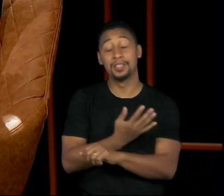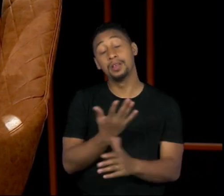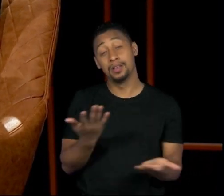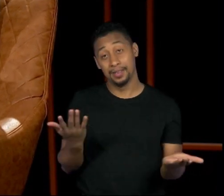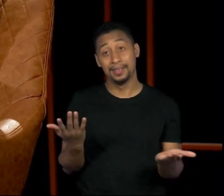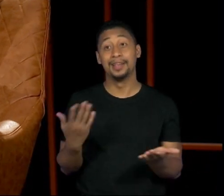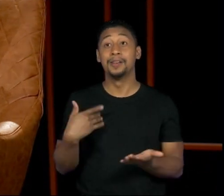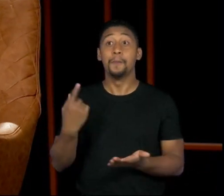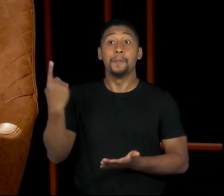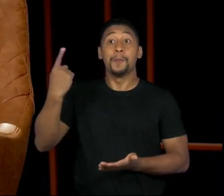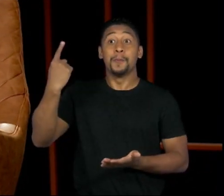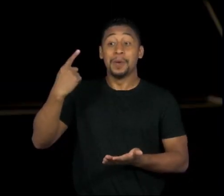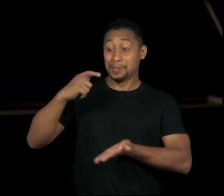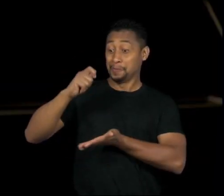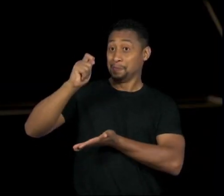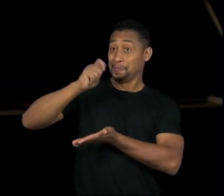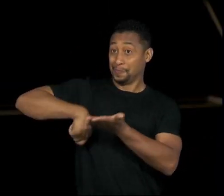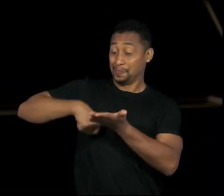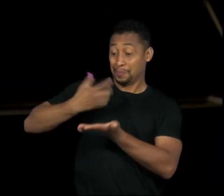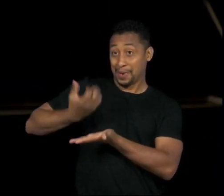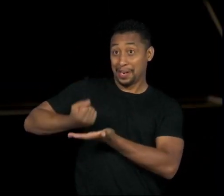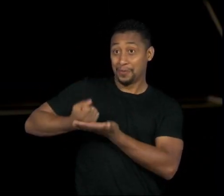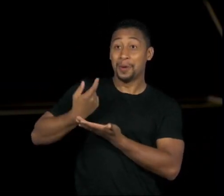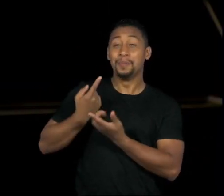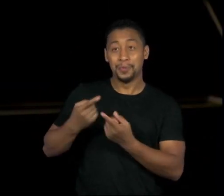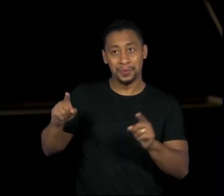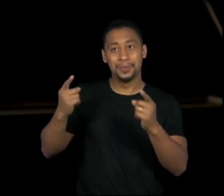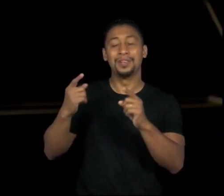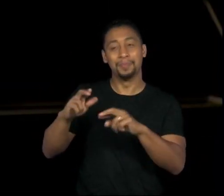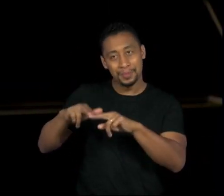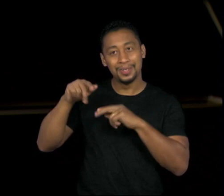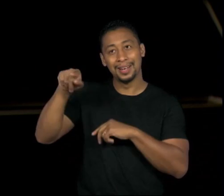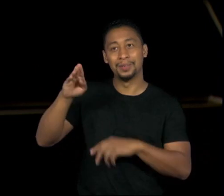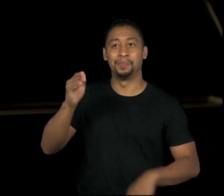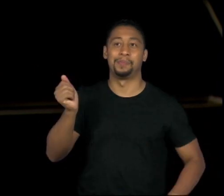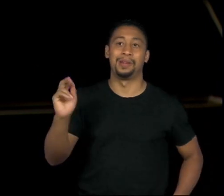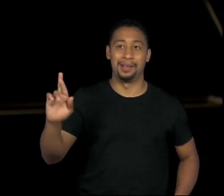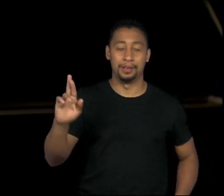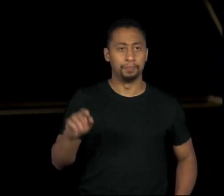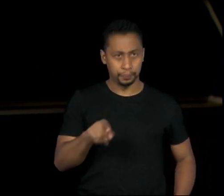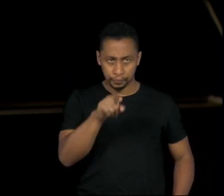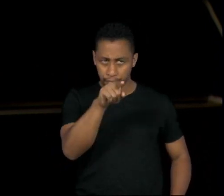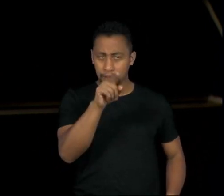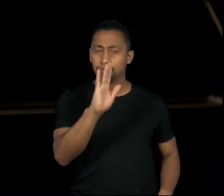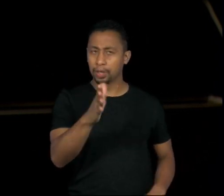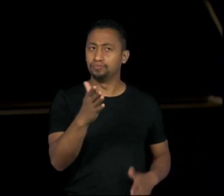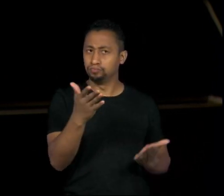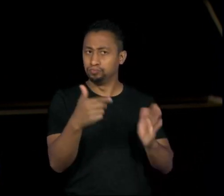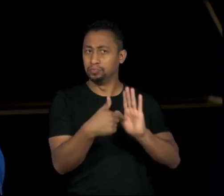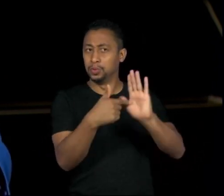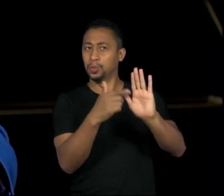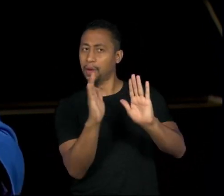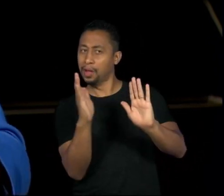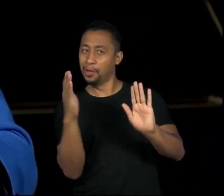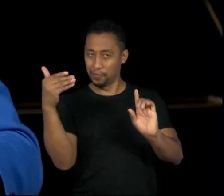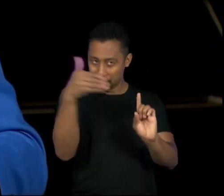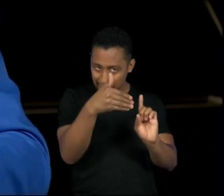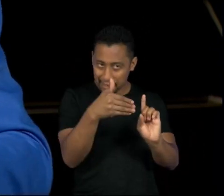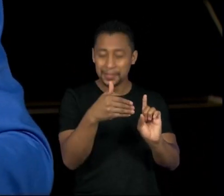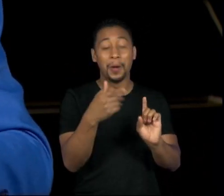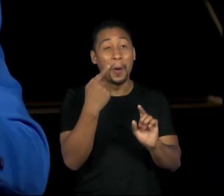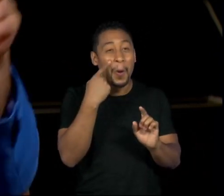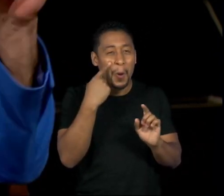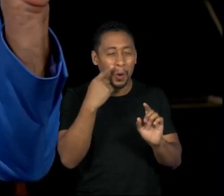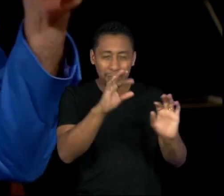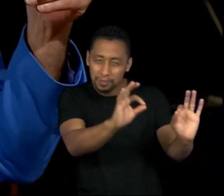contrato com a minha primeira gravadora também. Agora, Ana, você já mencionou aí a Billie Holiday, que é uma referência para você, Sim, né? até Nós hoje. preparamos um quadro